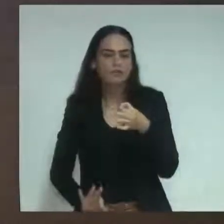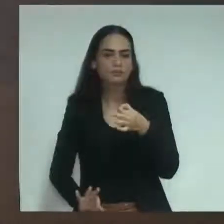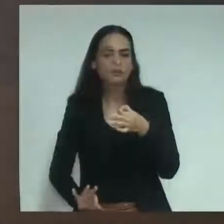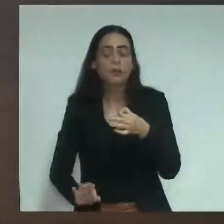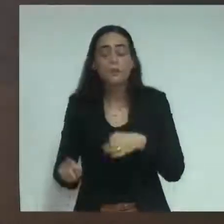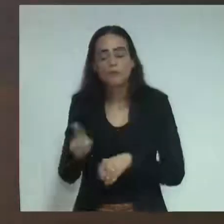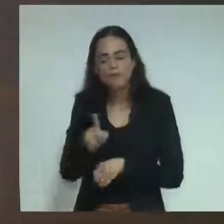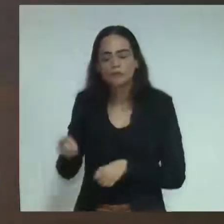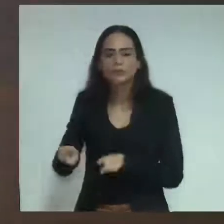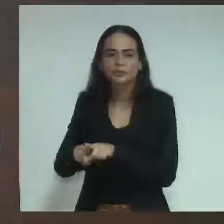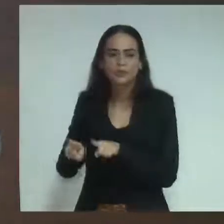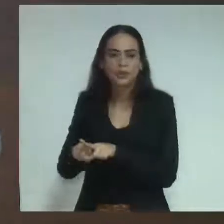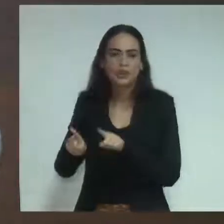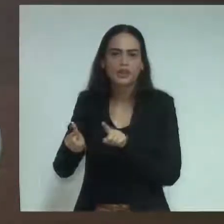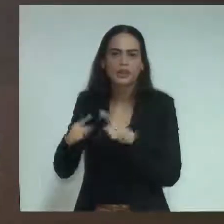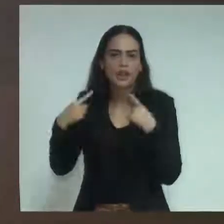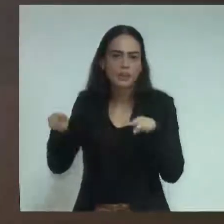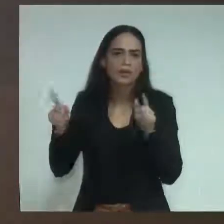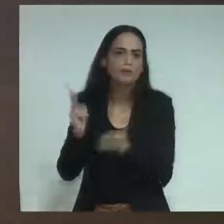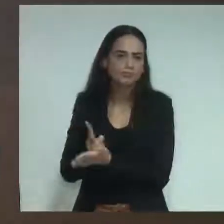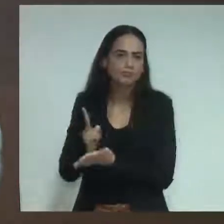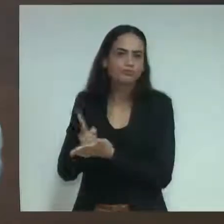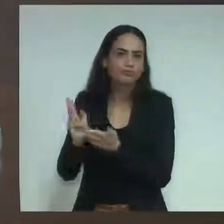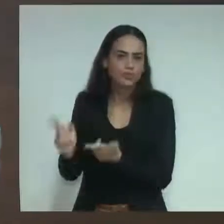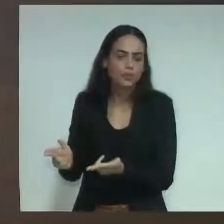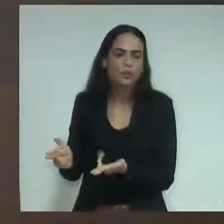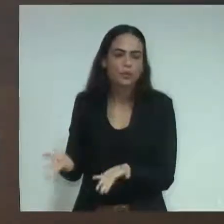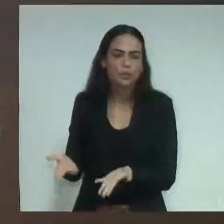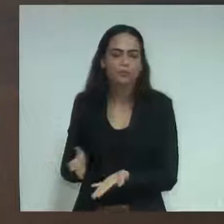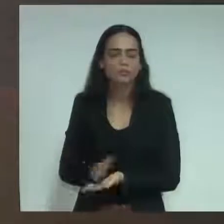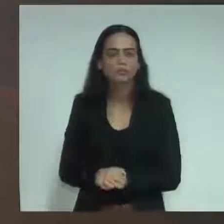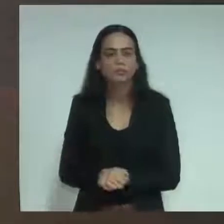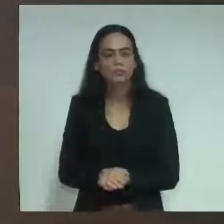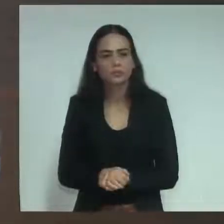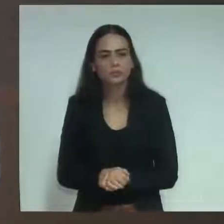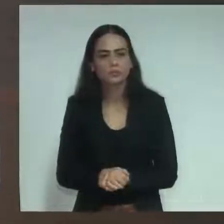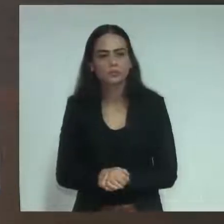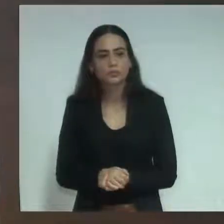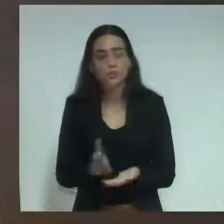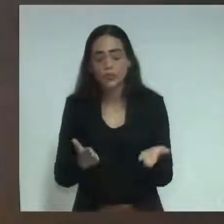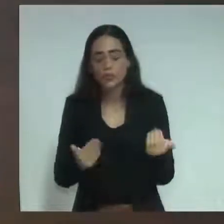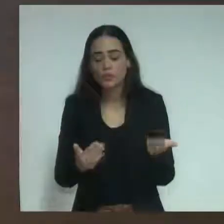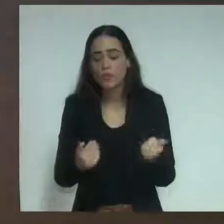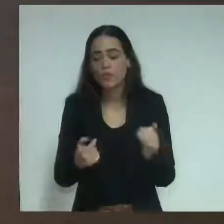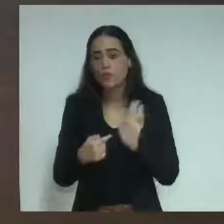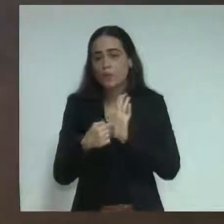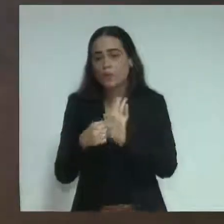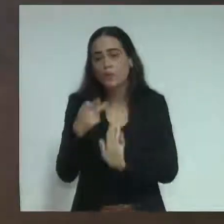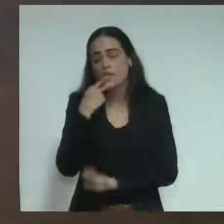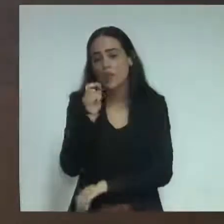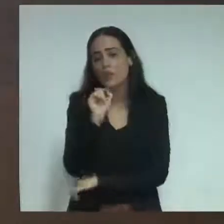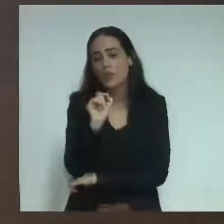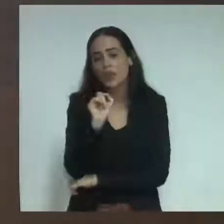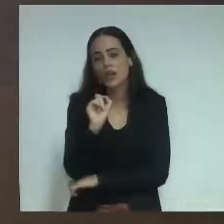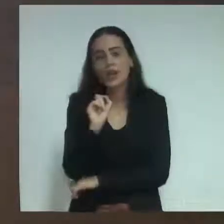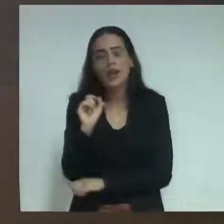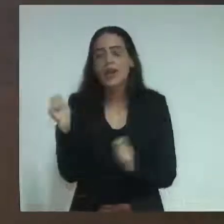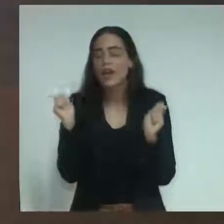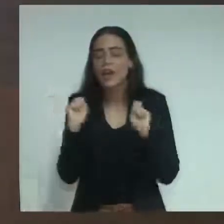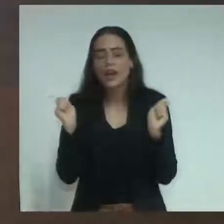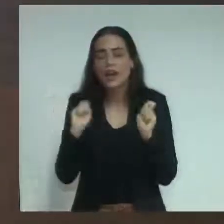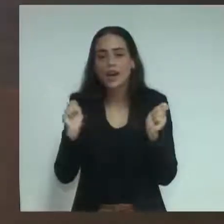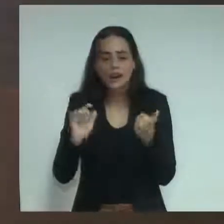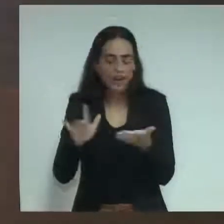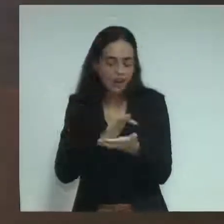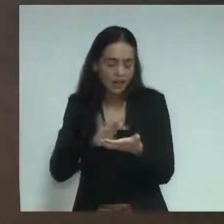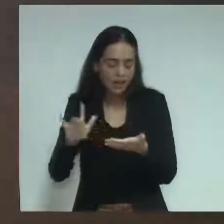celular. O que os jovens mais gostam de dizer na pesquisa? Que eles amam ficar no celular. Então a gente